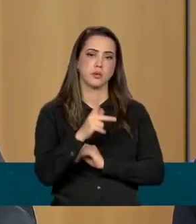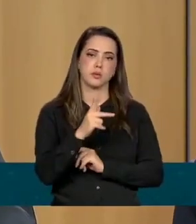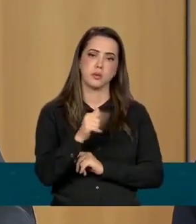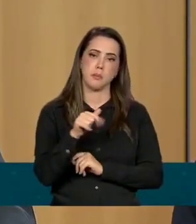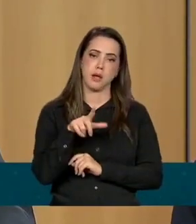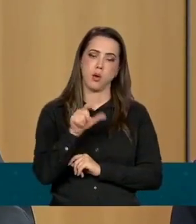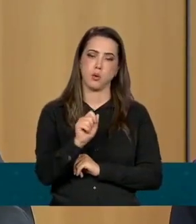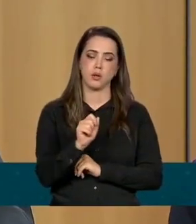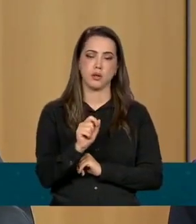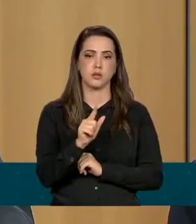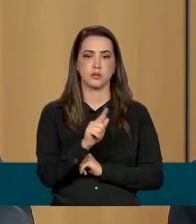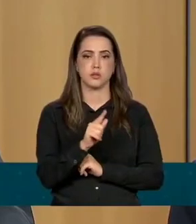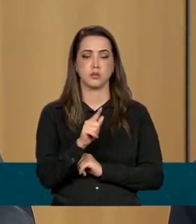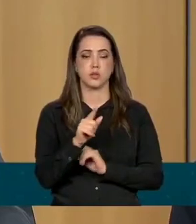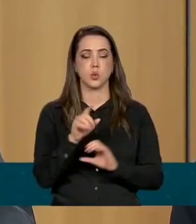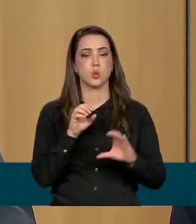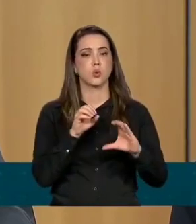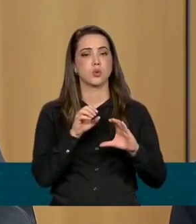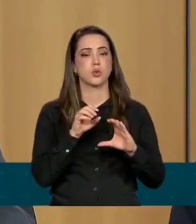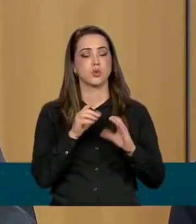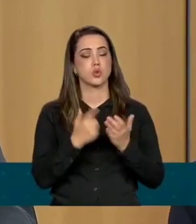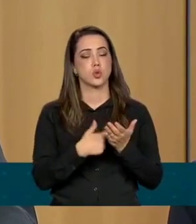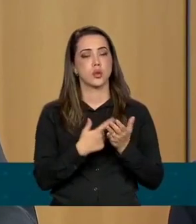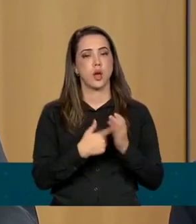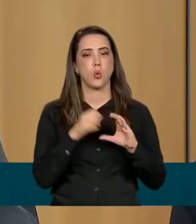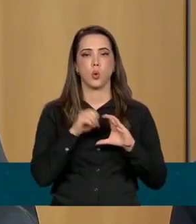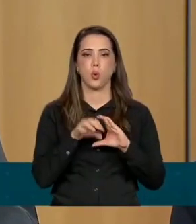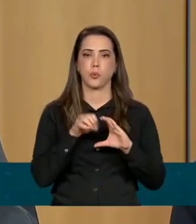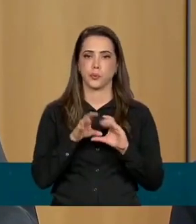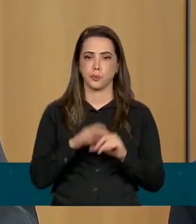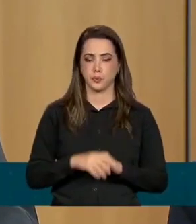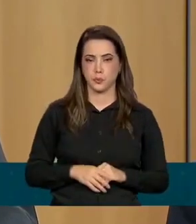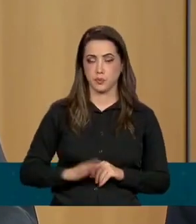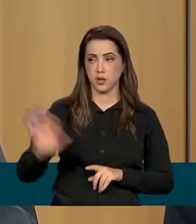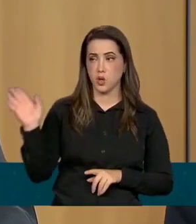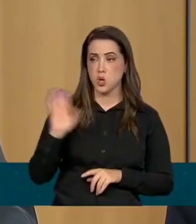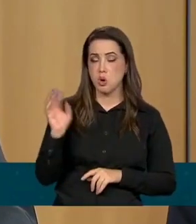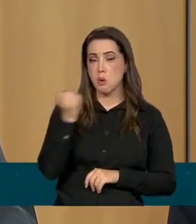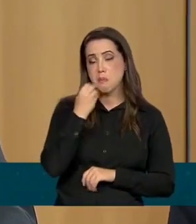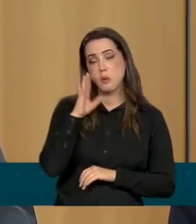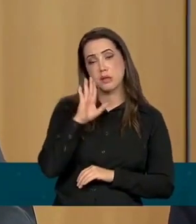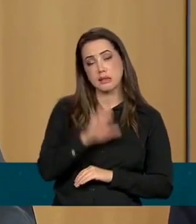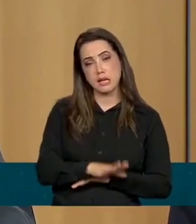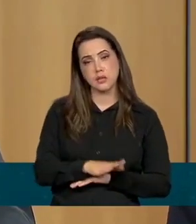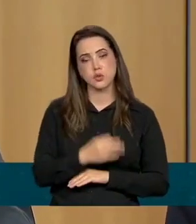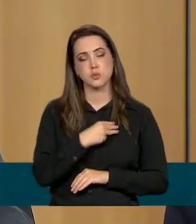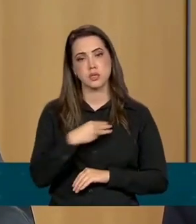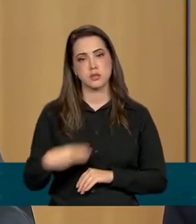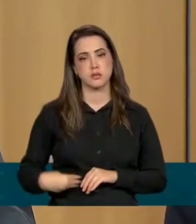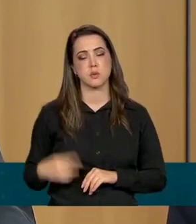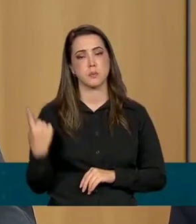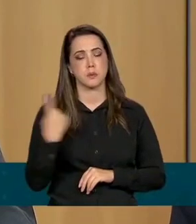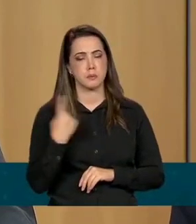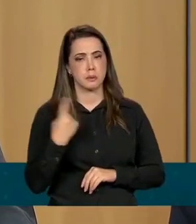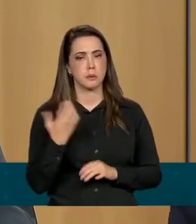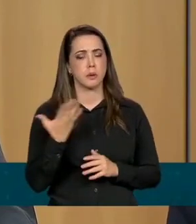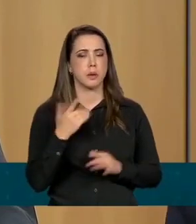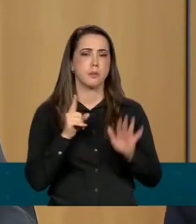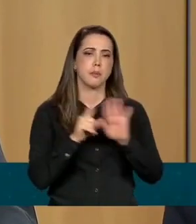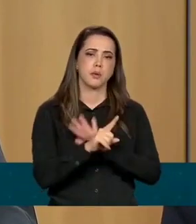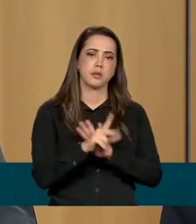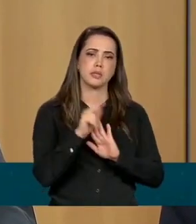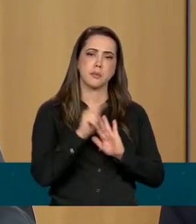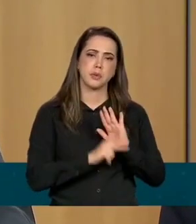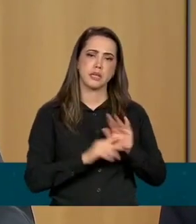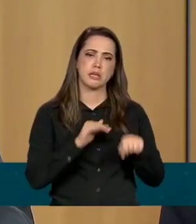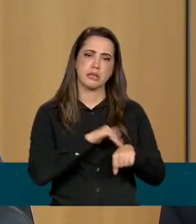Ferreira, G1, o Jornal Globo. Boa tarde, ministro. Primeiro, eu queria perguntar se essa portaria ela